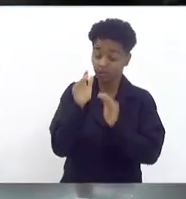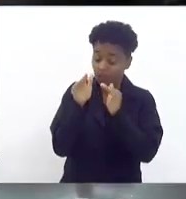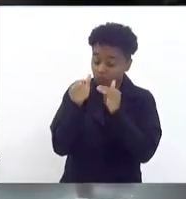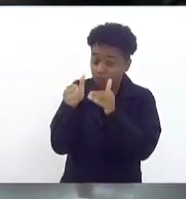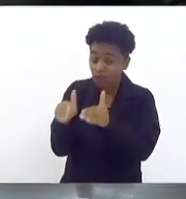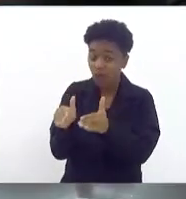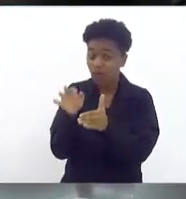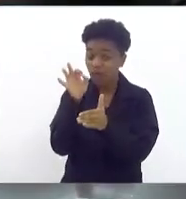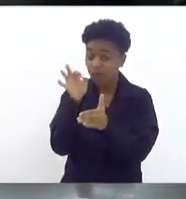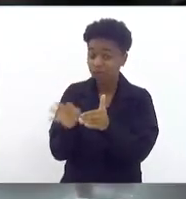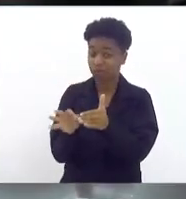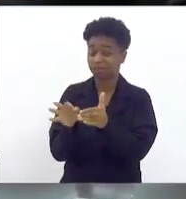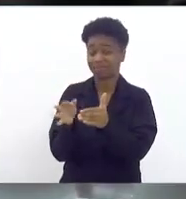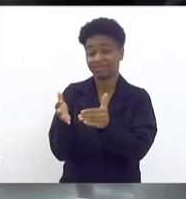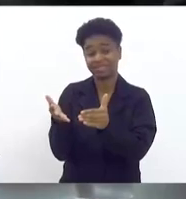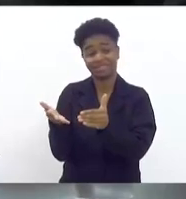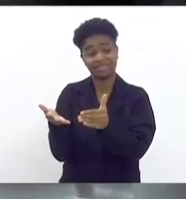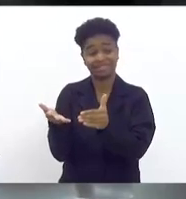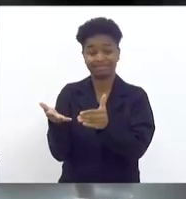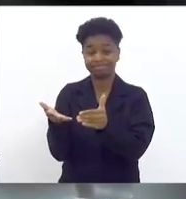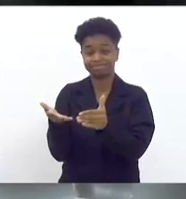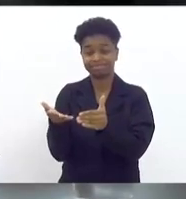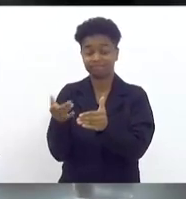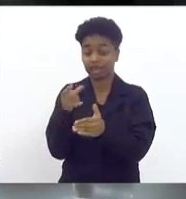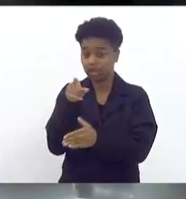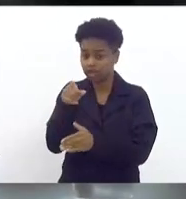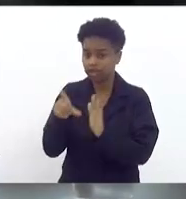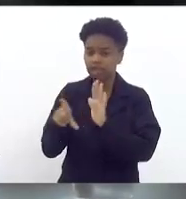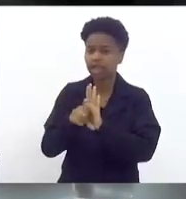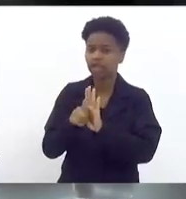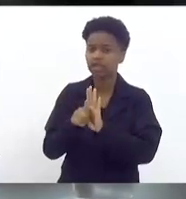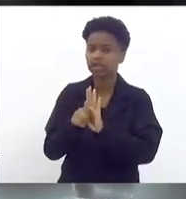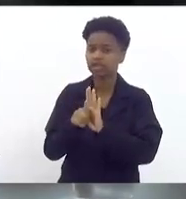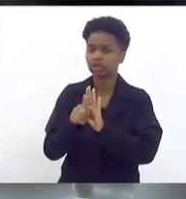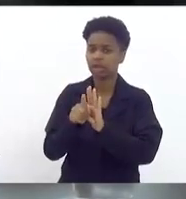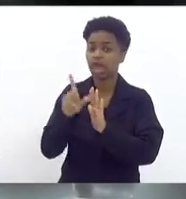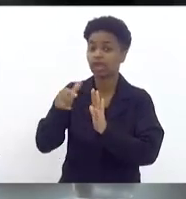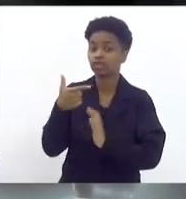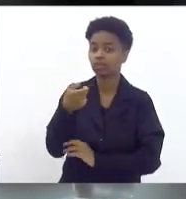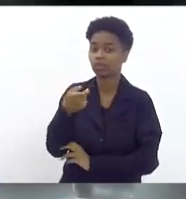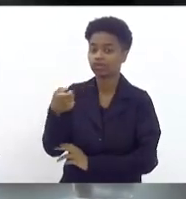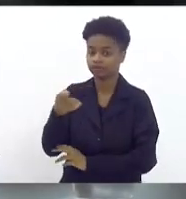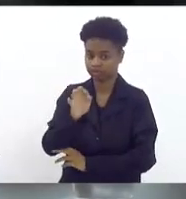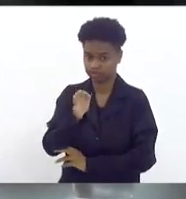Né? E a lei, a sua lei é de quanto? A sua lei é de 20.